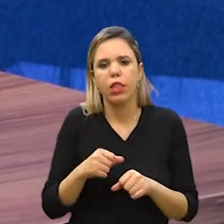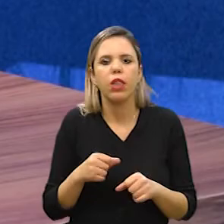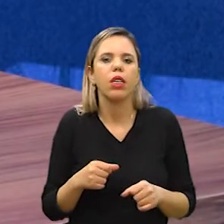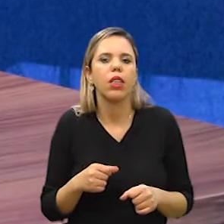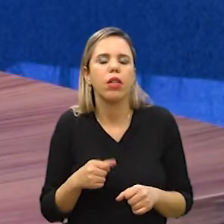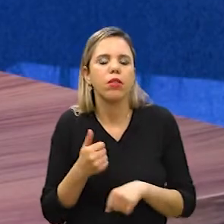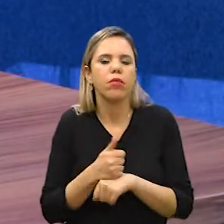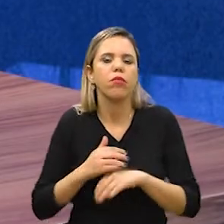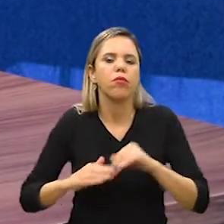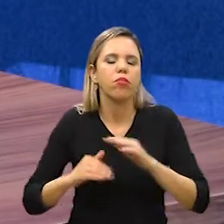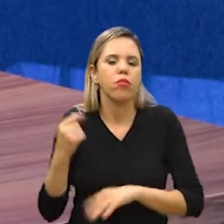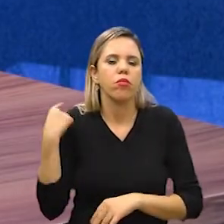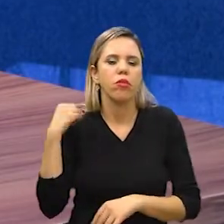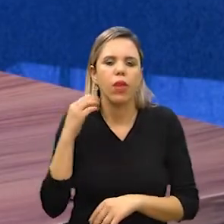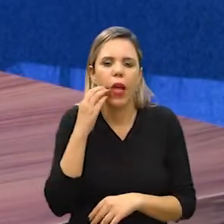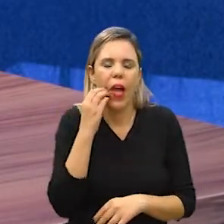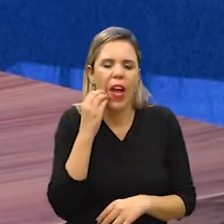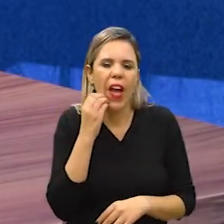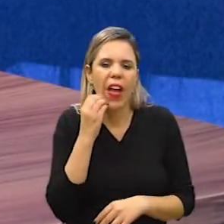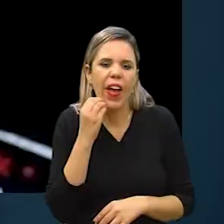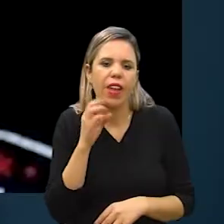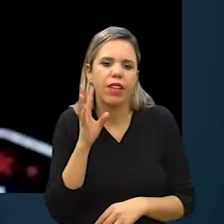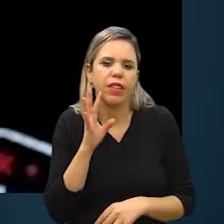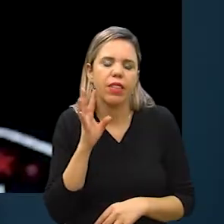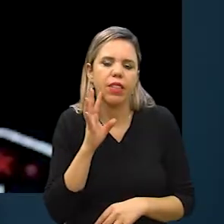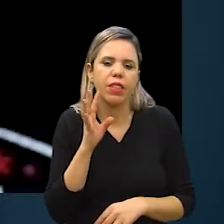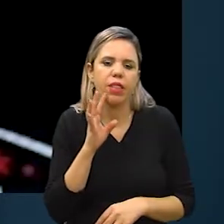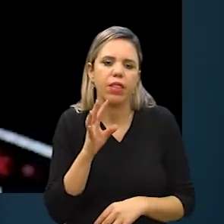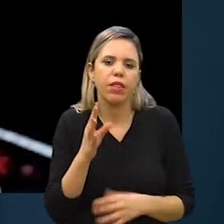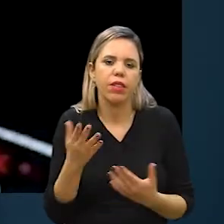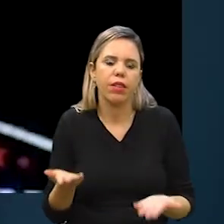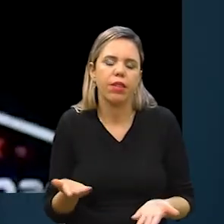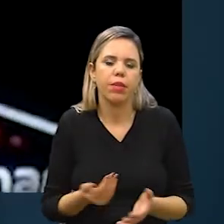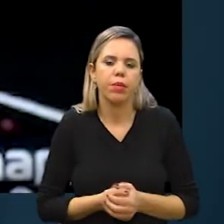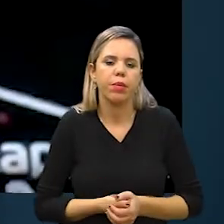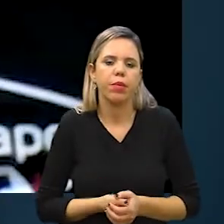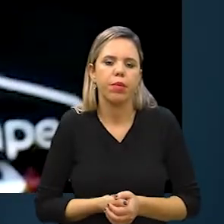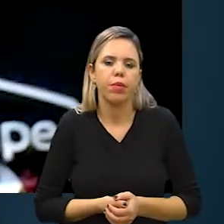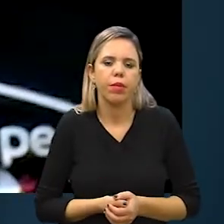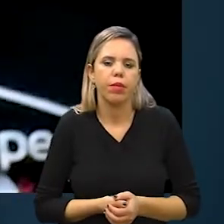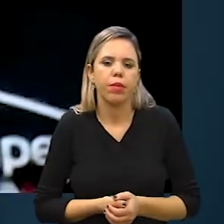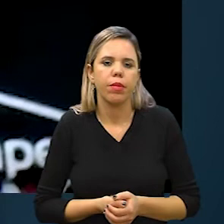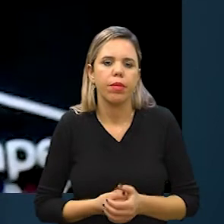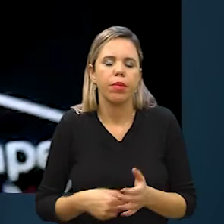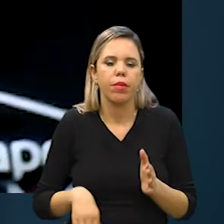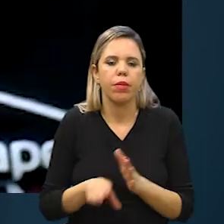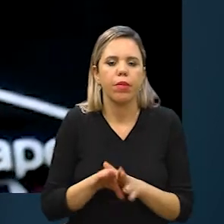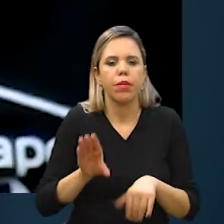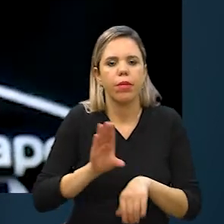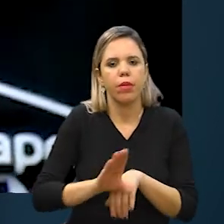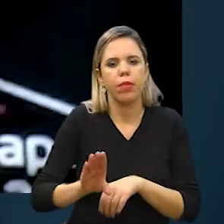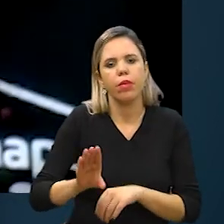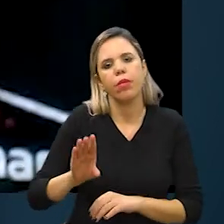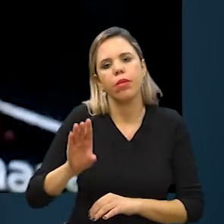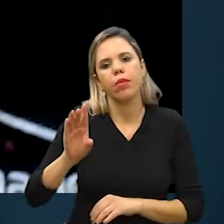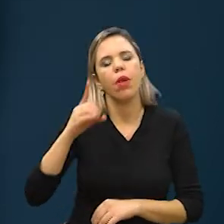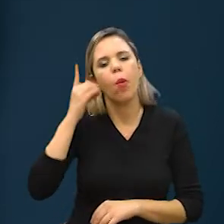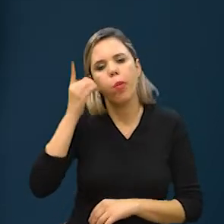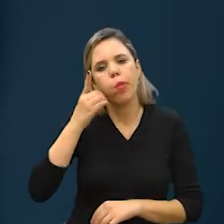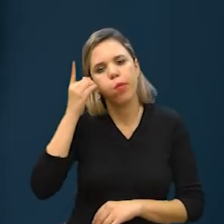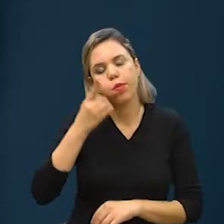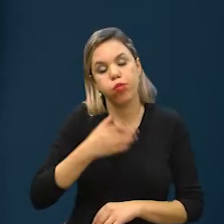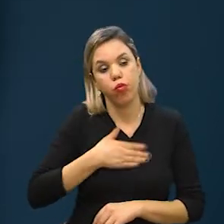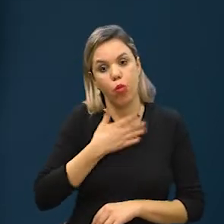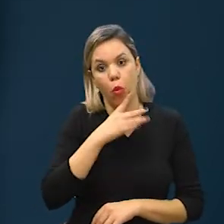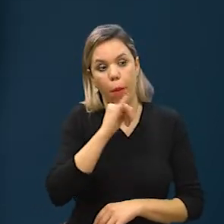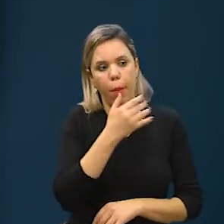que ser absolutamente profissional? Legal, legal. E nesse ponto, eu vinha do curso de Direito